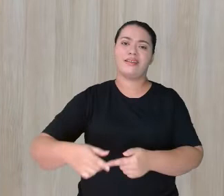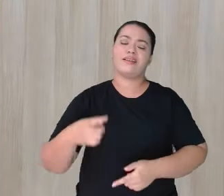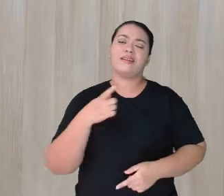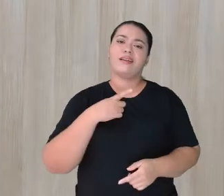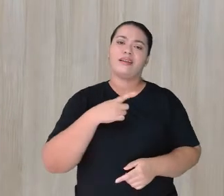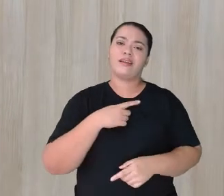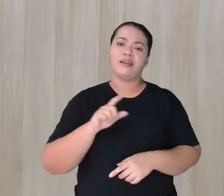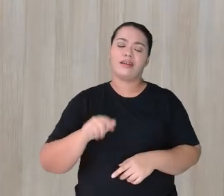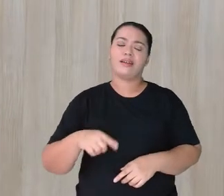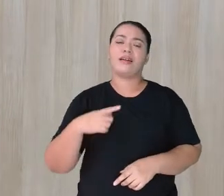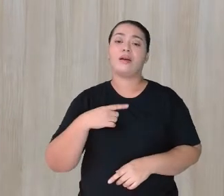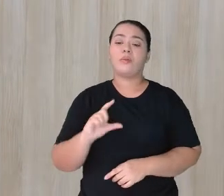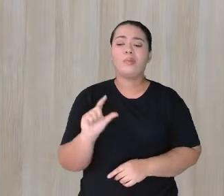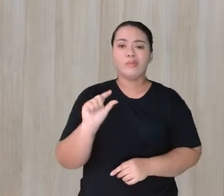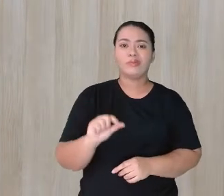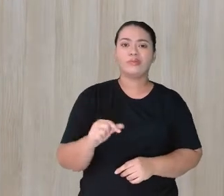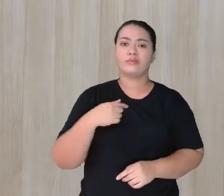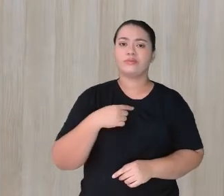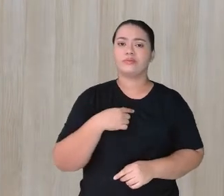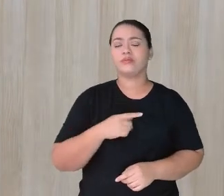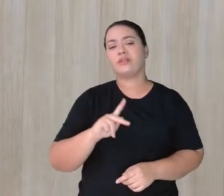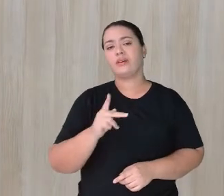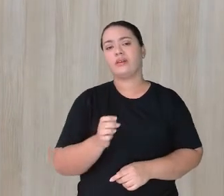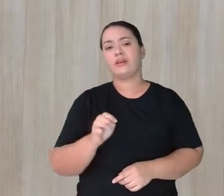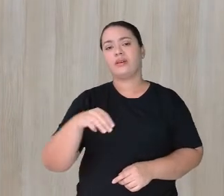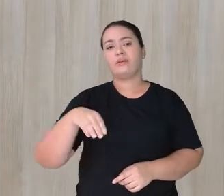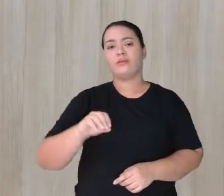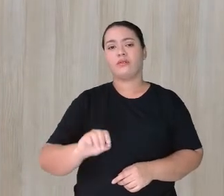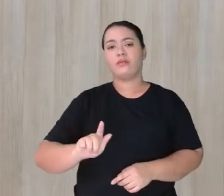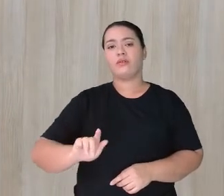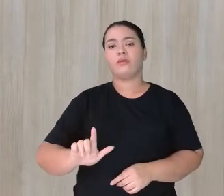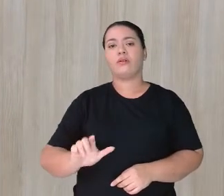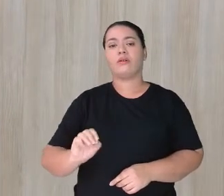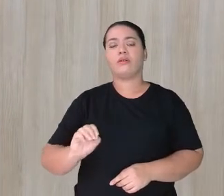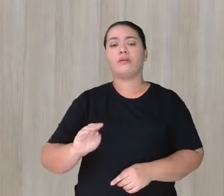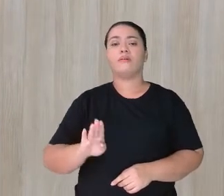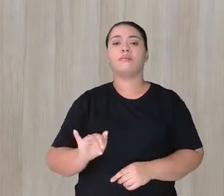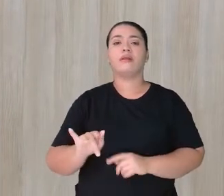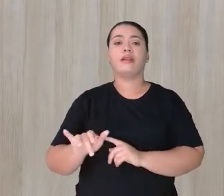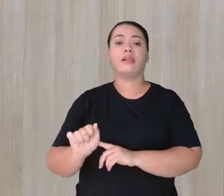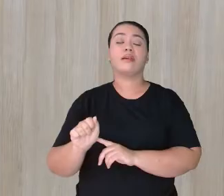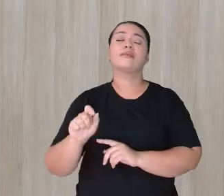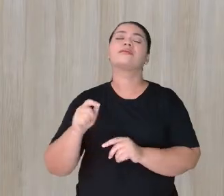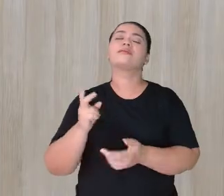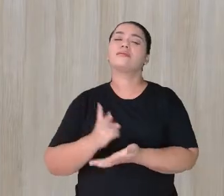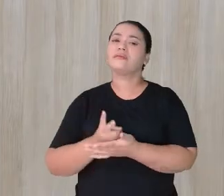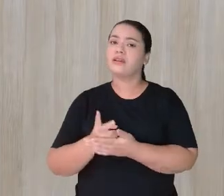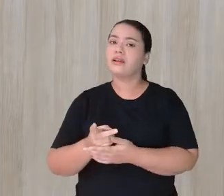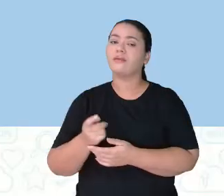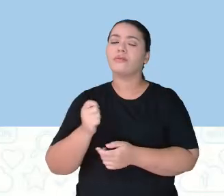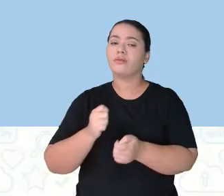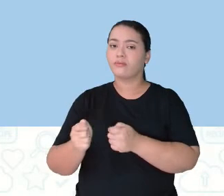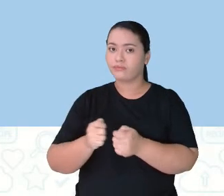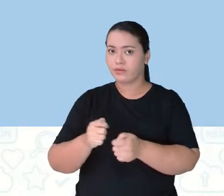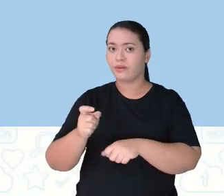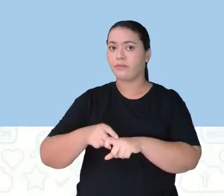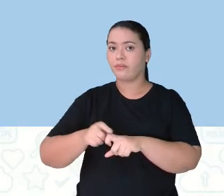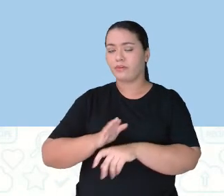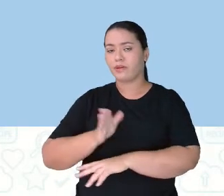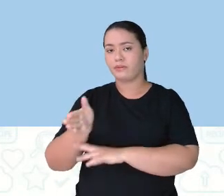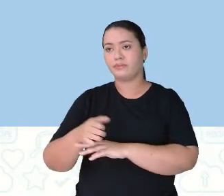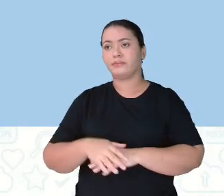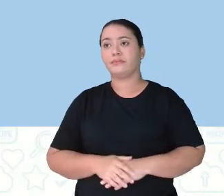menor, então ela baixa muito minha hemoglobina. Sempre controlada, mas é baixa. E agora vamos ver